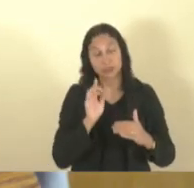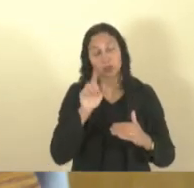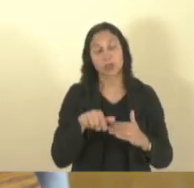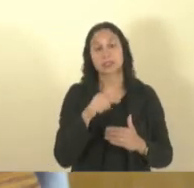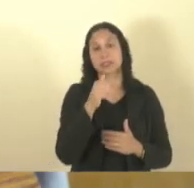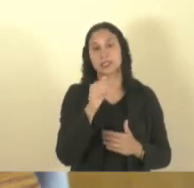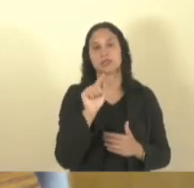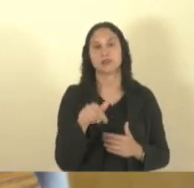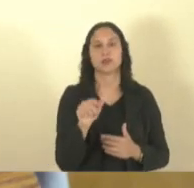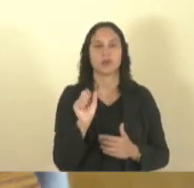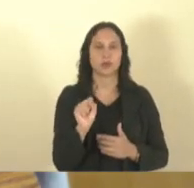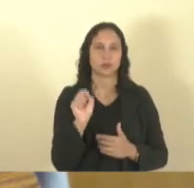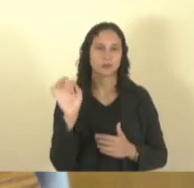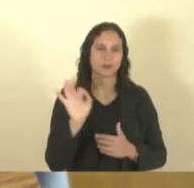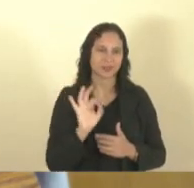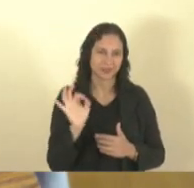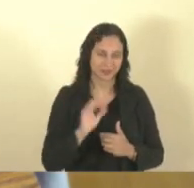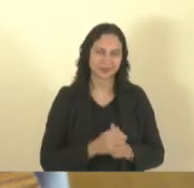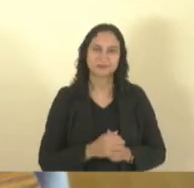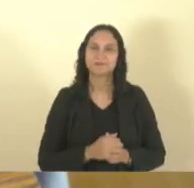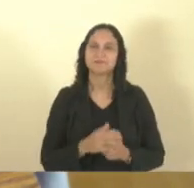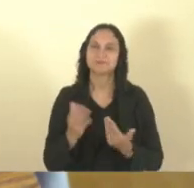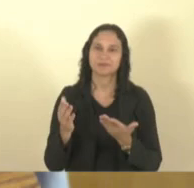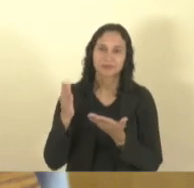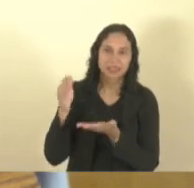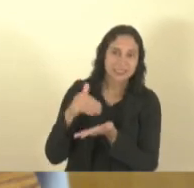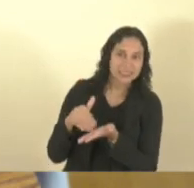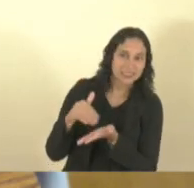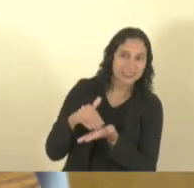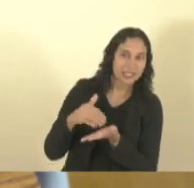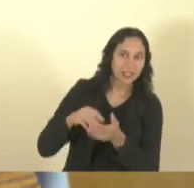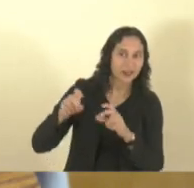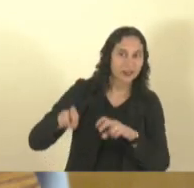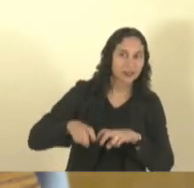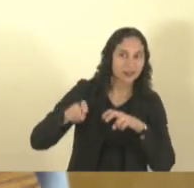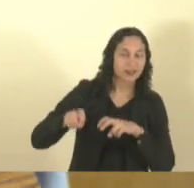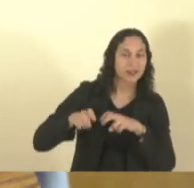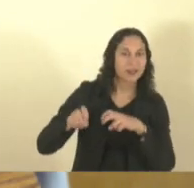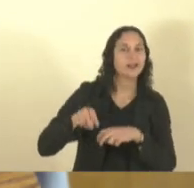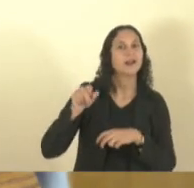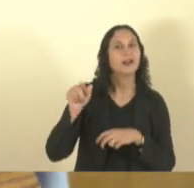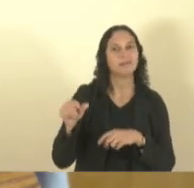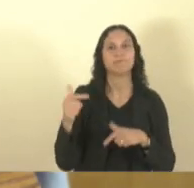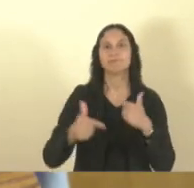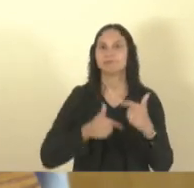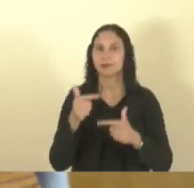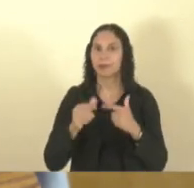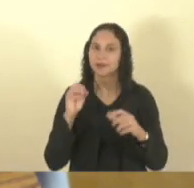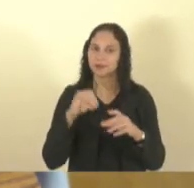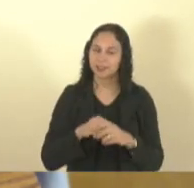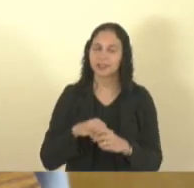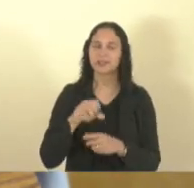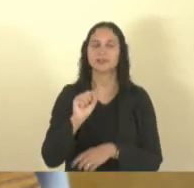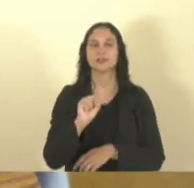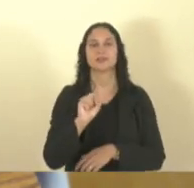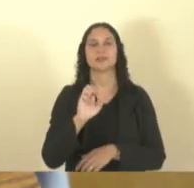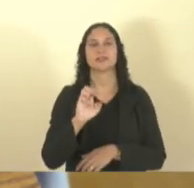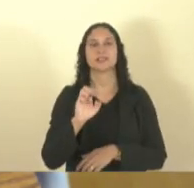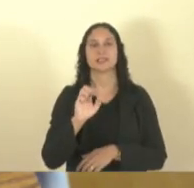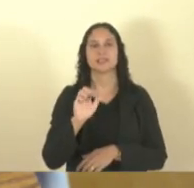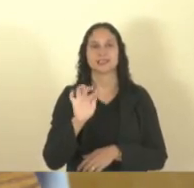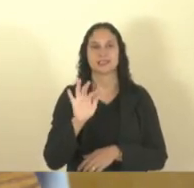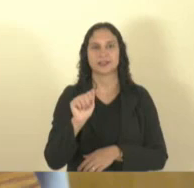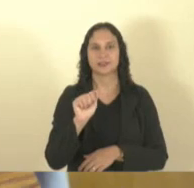7,8%. Benício também, nosso secretário da Fazenda, graças ao trabalho realizado também na Cefaz, o Espírito Santo tem as